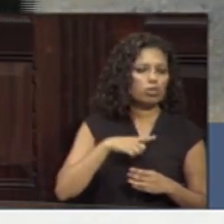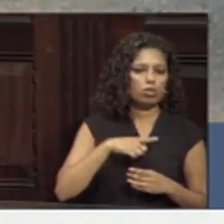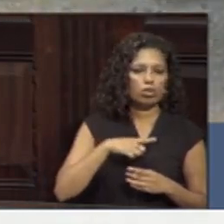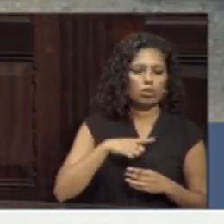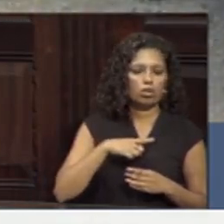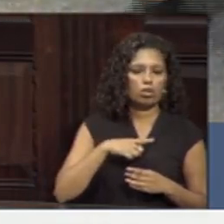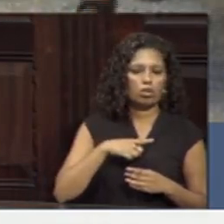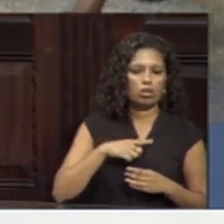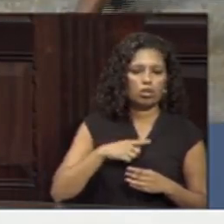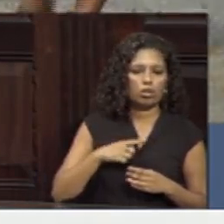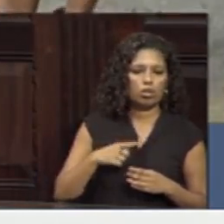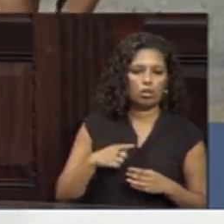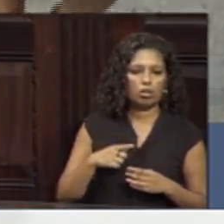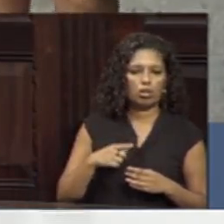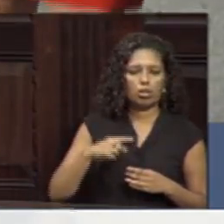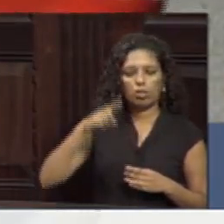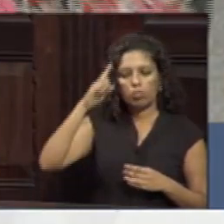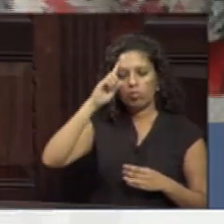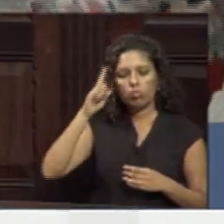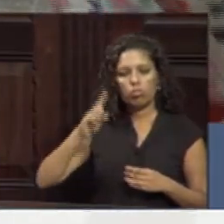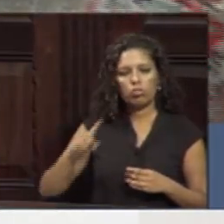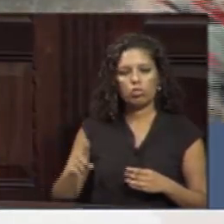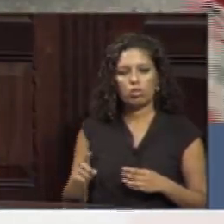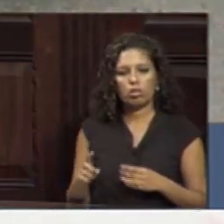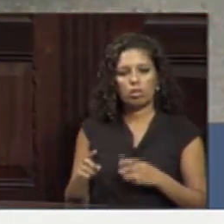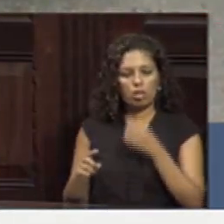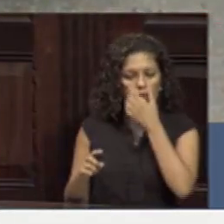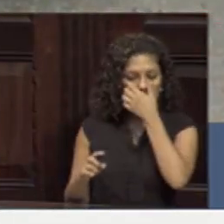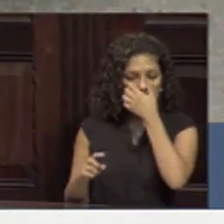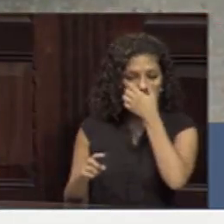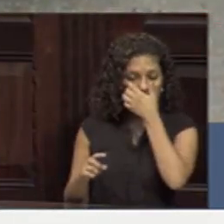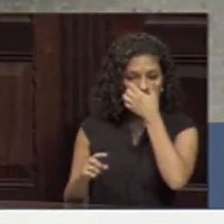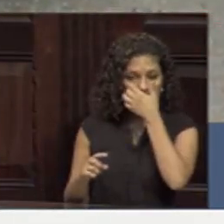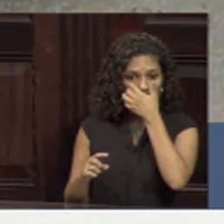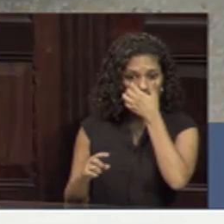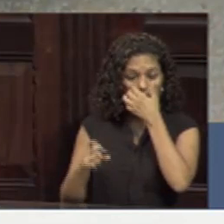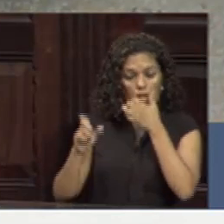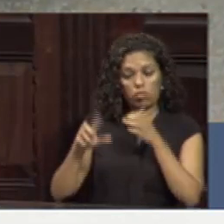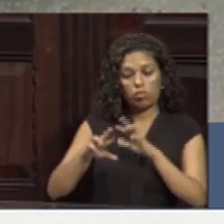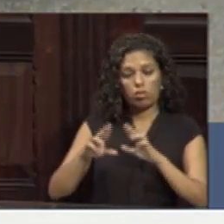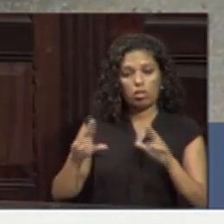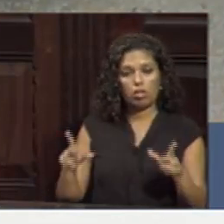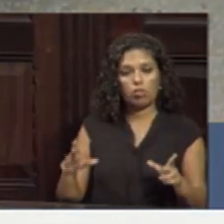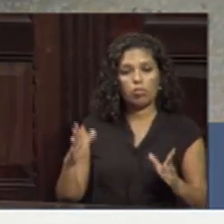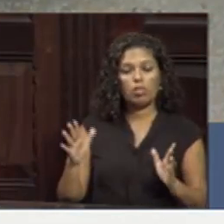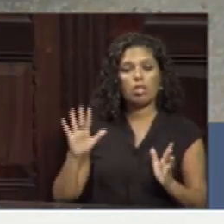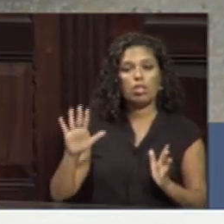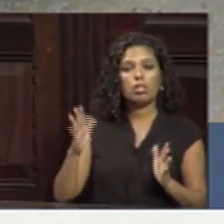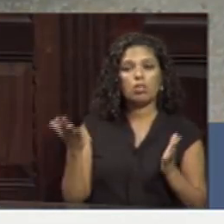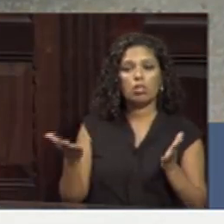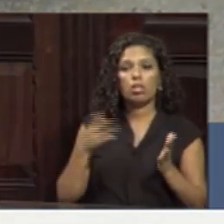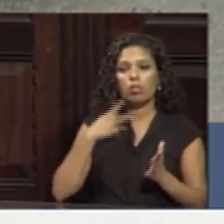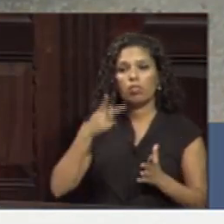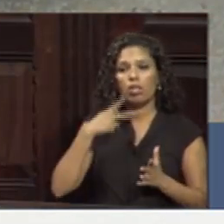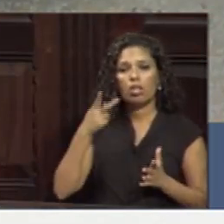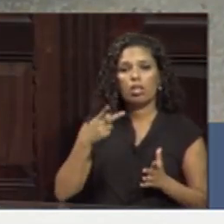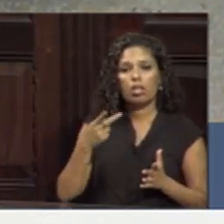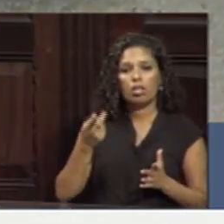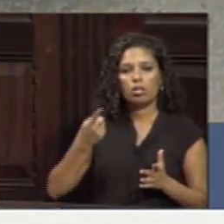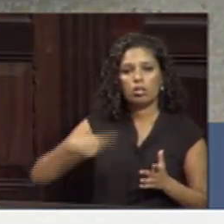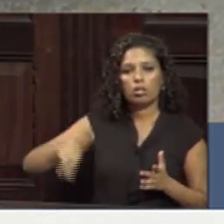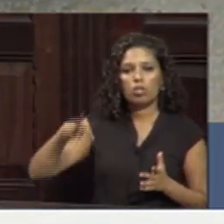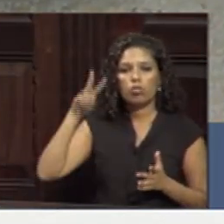narcotráfico. Eu sei que o quadro é diferente, não estou dizendo que aqui a Colômbia é completamente diferente. O que eu quero dizer é o seguinte: nós temos que